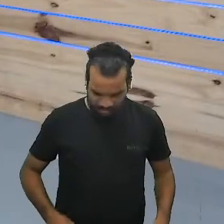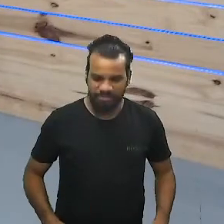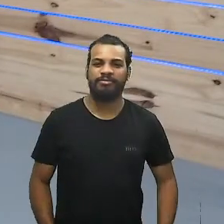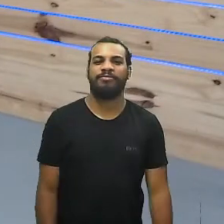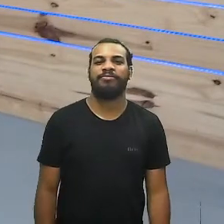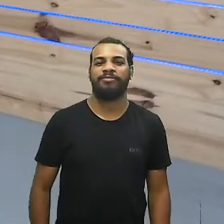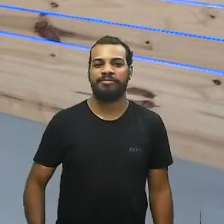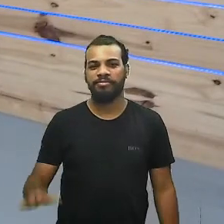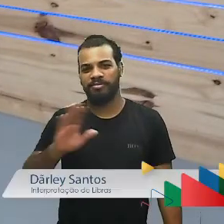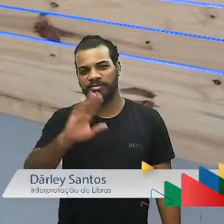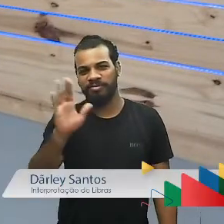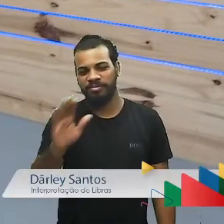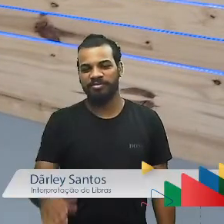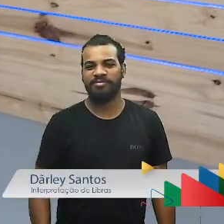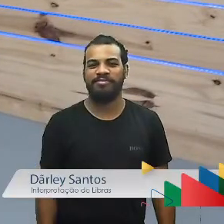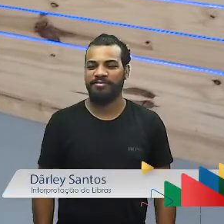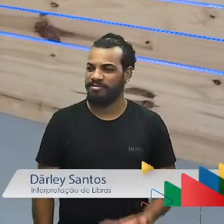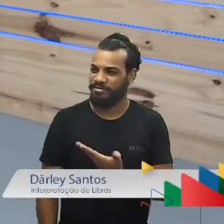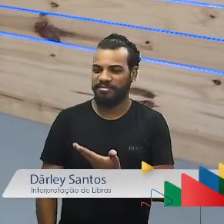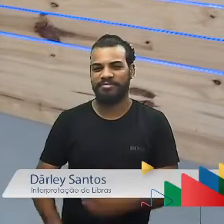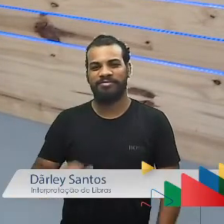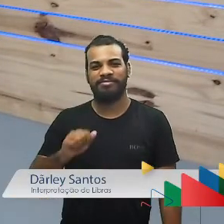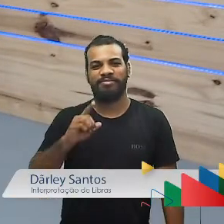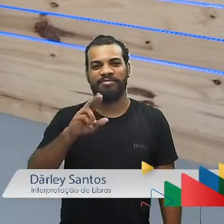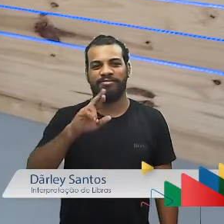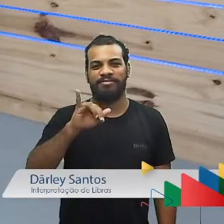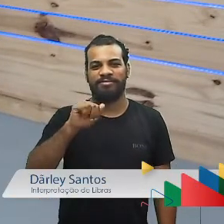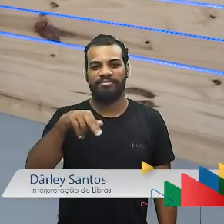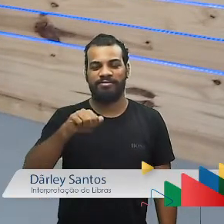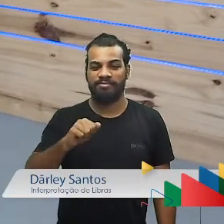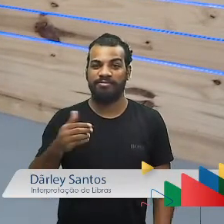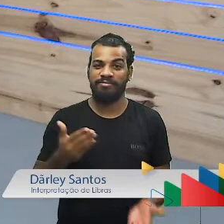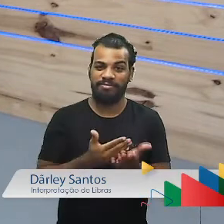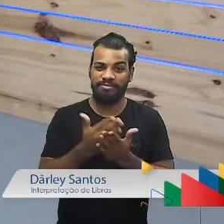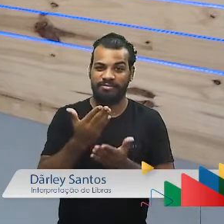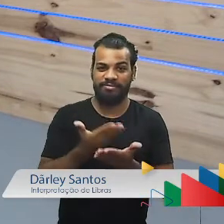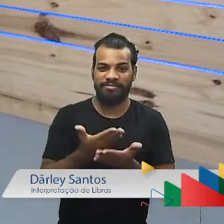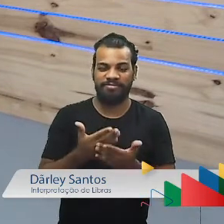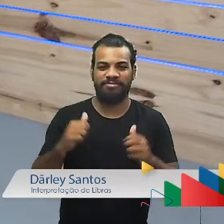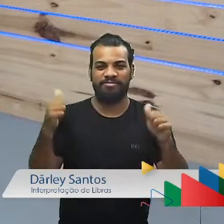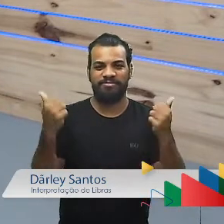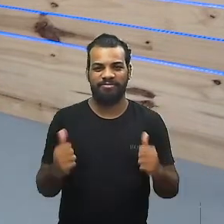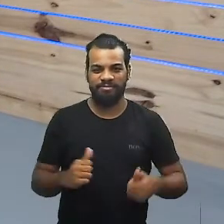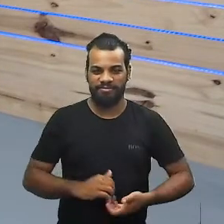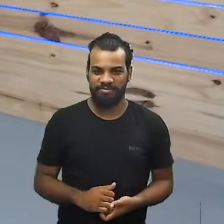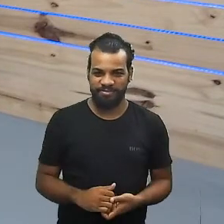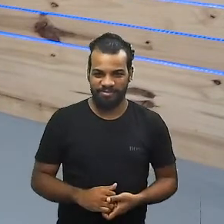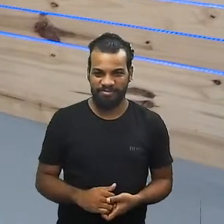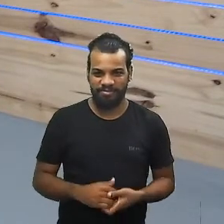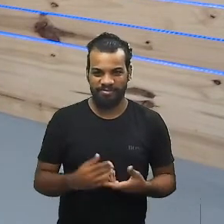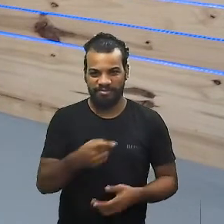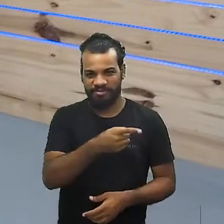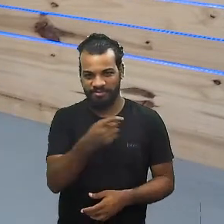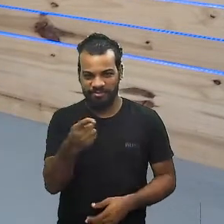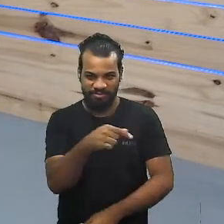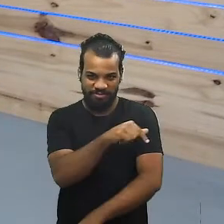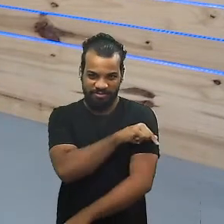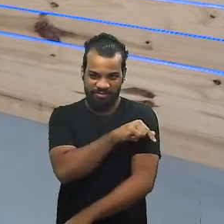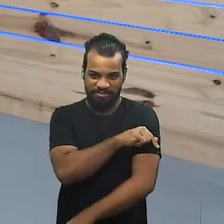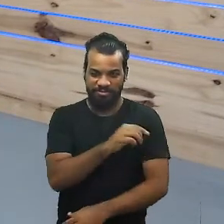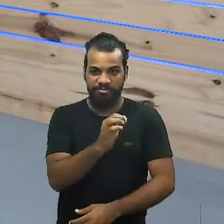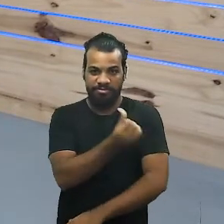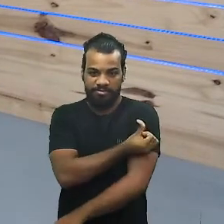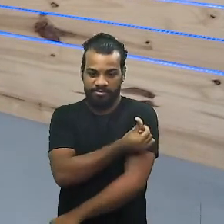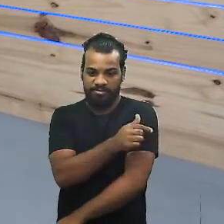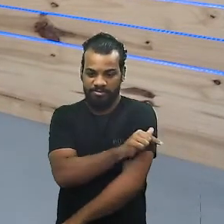Olá, eu sou a professora Adriana Freitas. Estamos começando mais uma aula de arte pelo EducaPE para os sétimos anos. O tema da